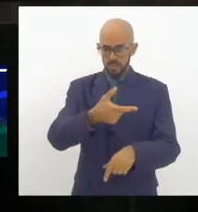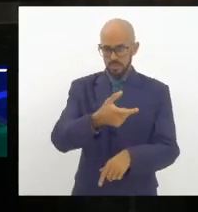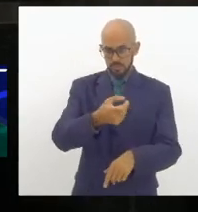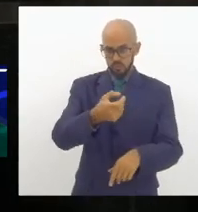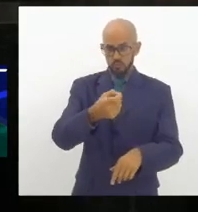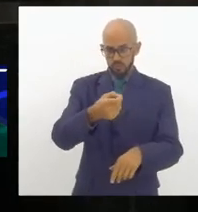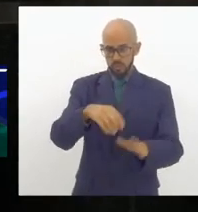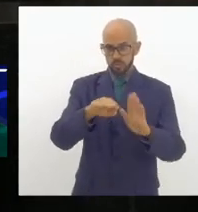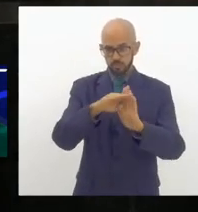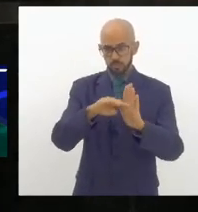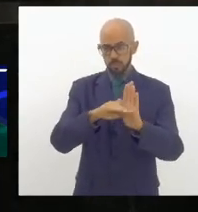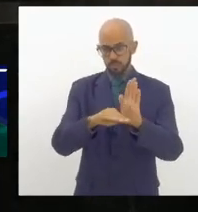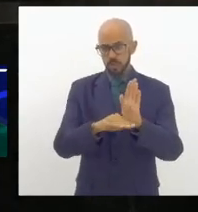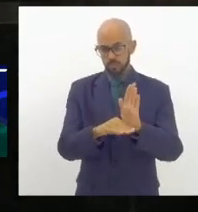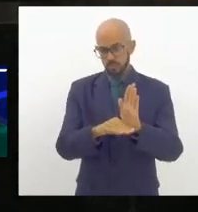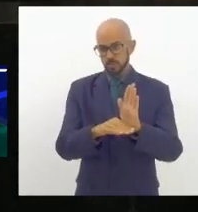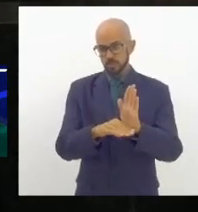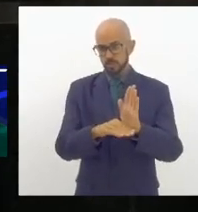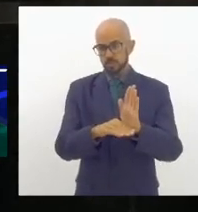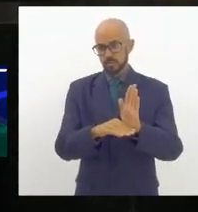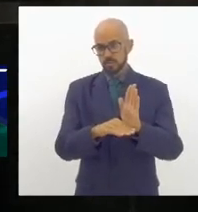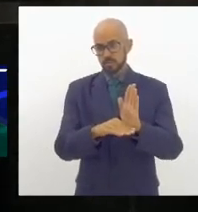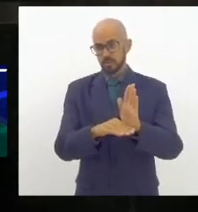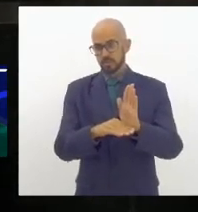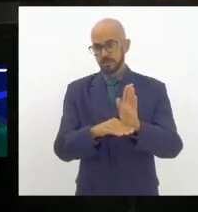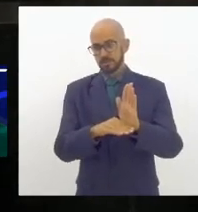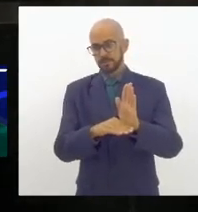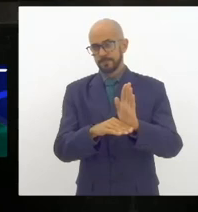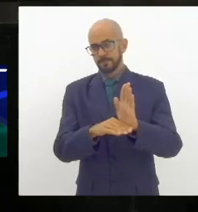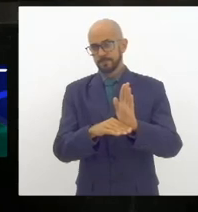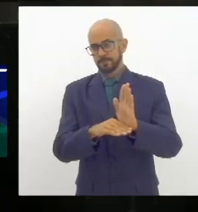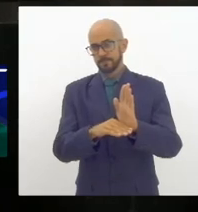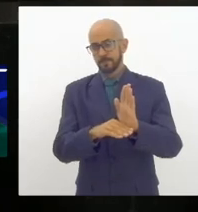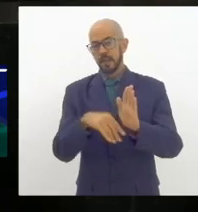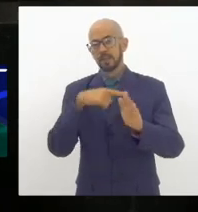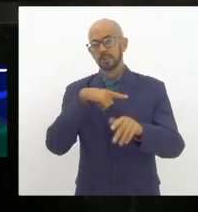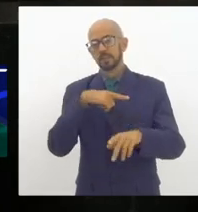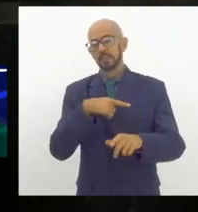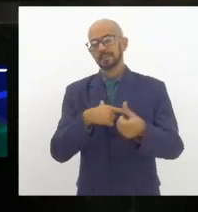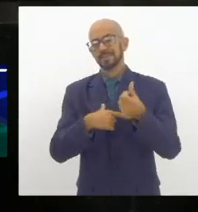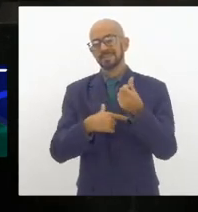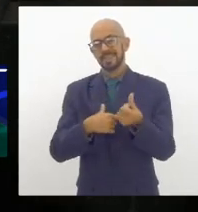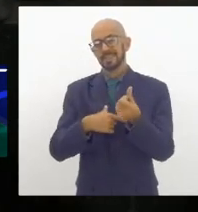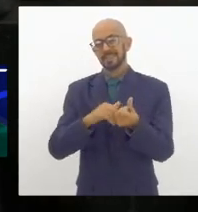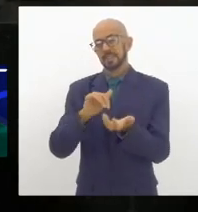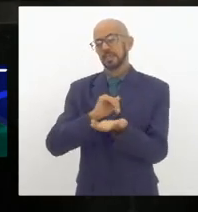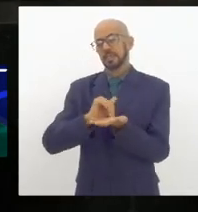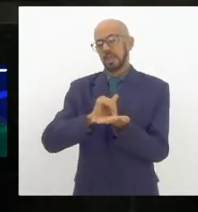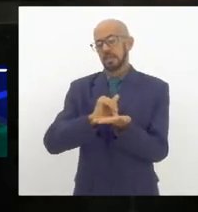programas envolvendo seis secretarias